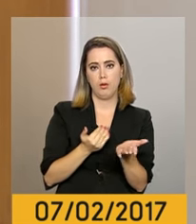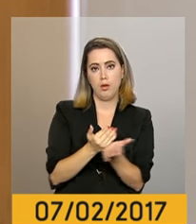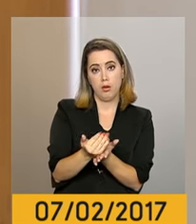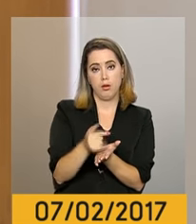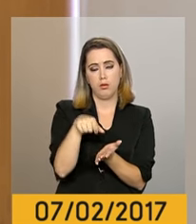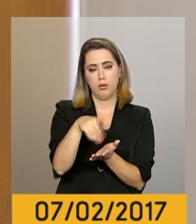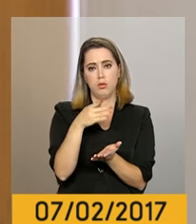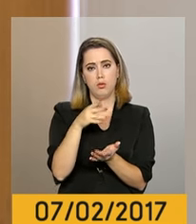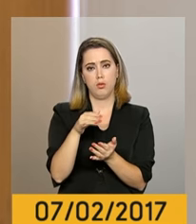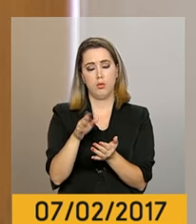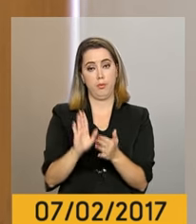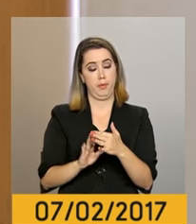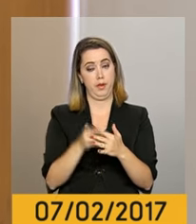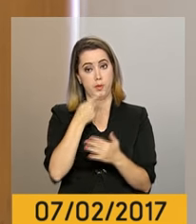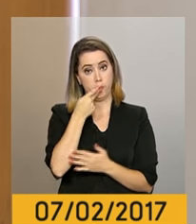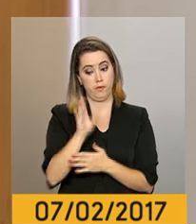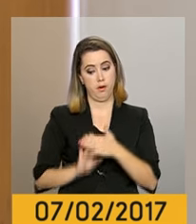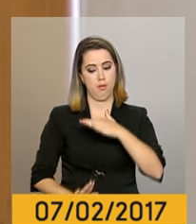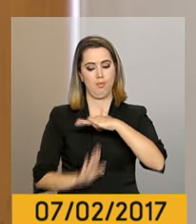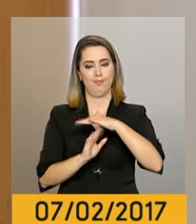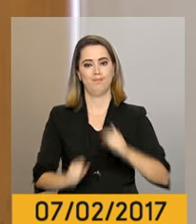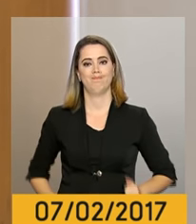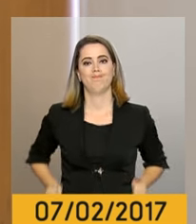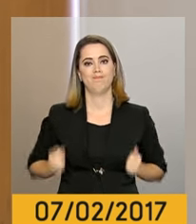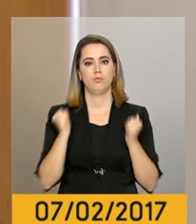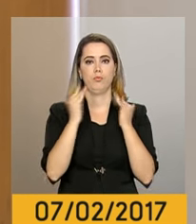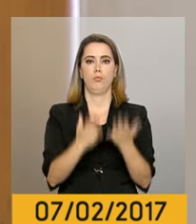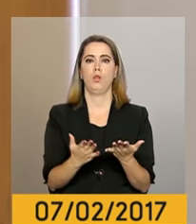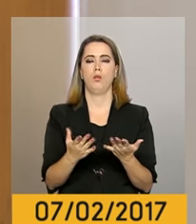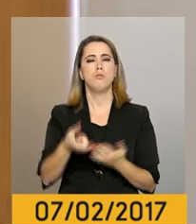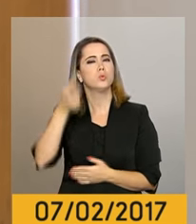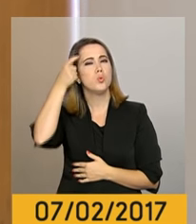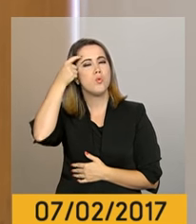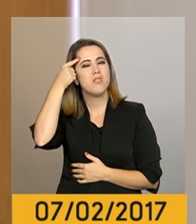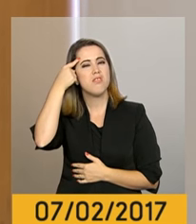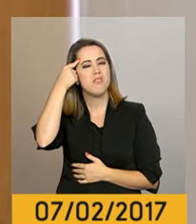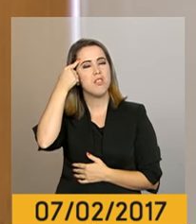pela menção ao teto dos gastos públicos, na noção mais